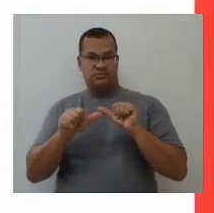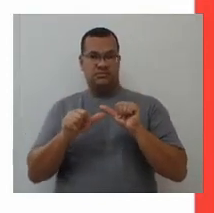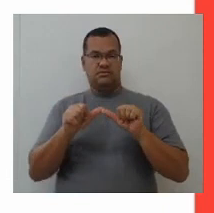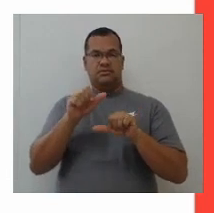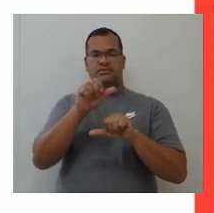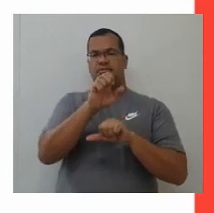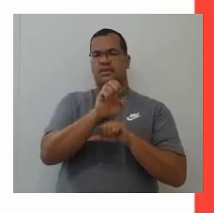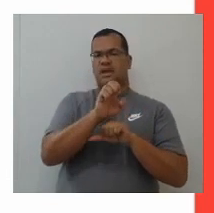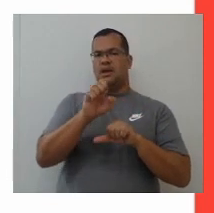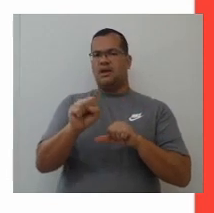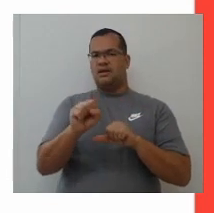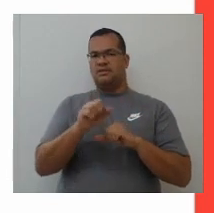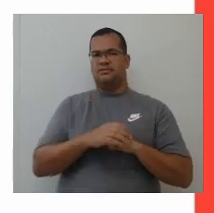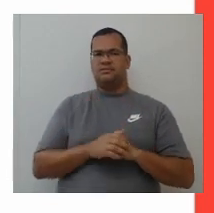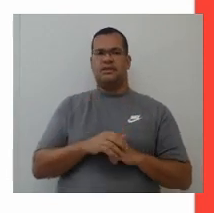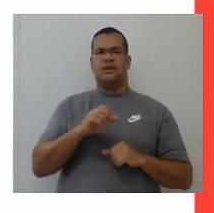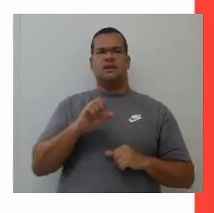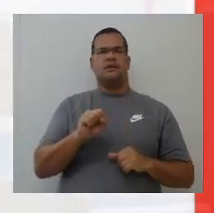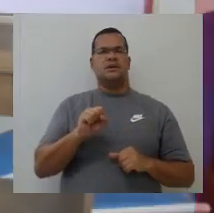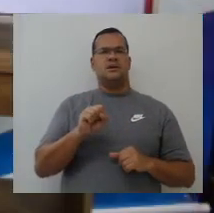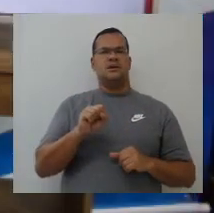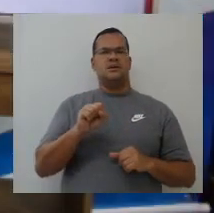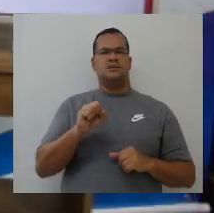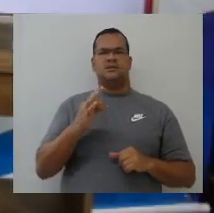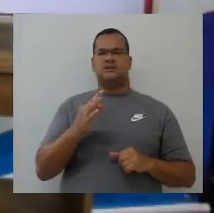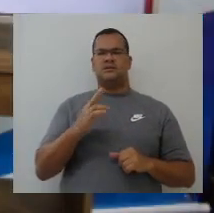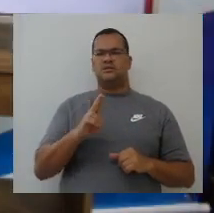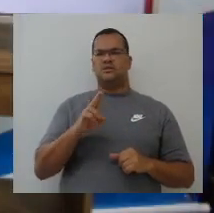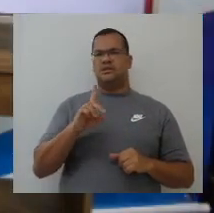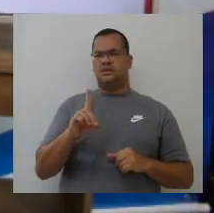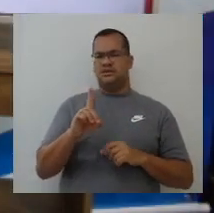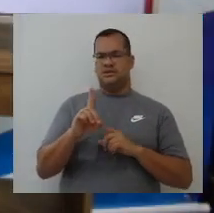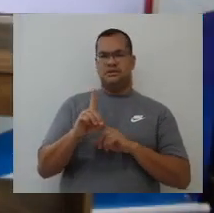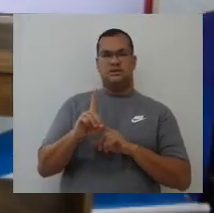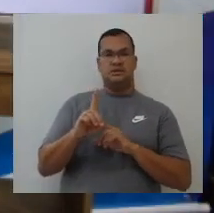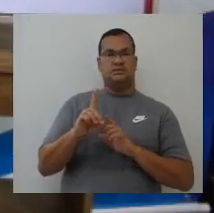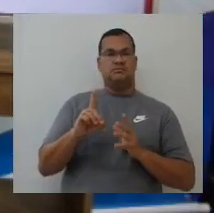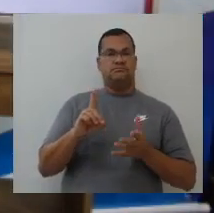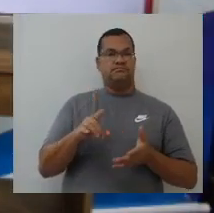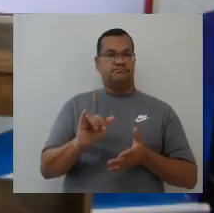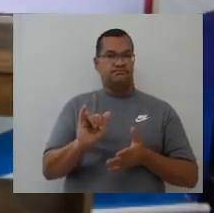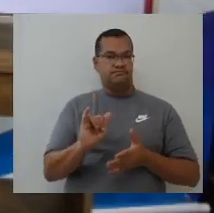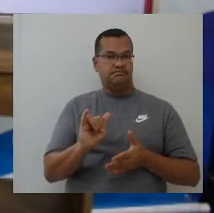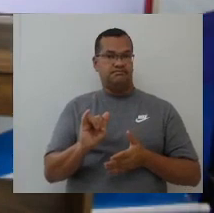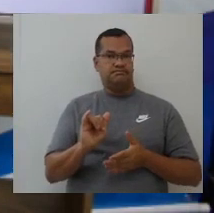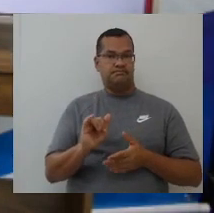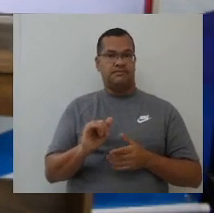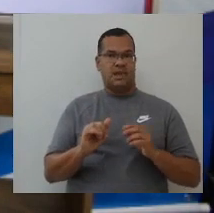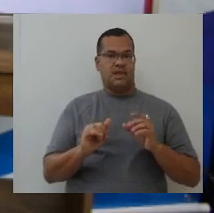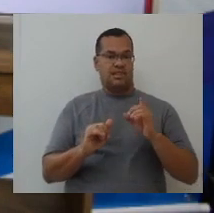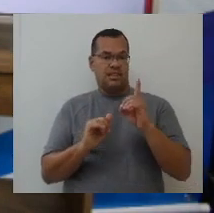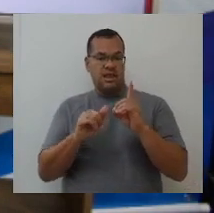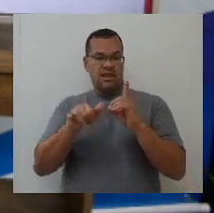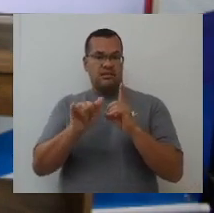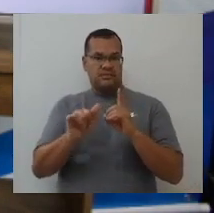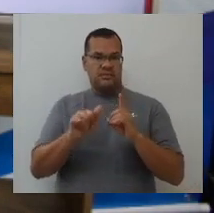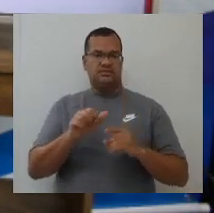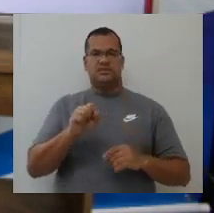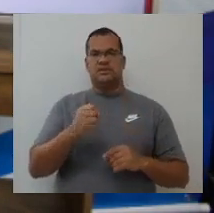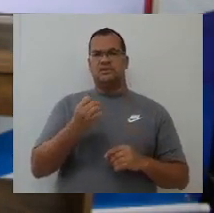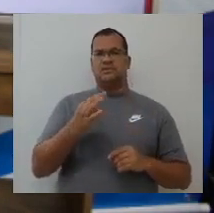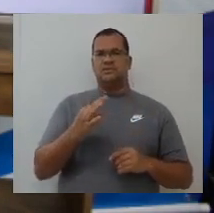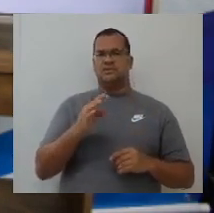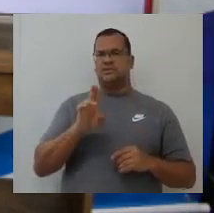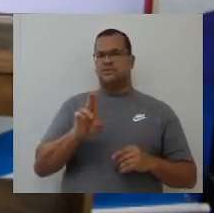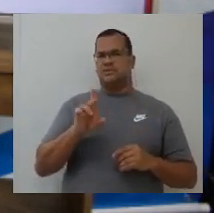ES. É o caso do verbo study, estudar. Study termina em Y. Antes do Y tem uma consoante, que é o D. Para conjugar isso